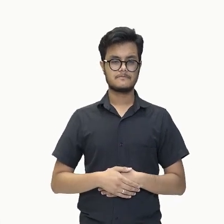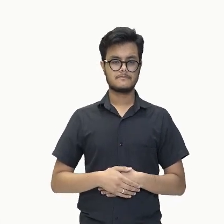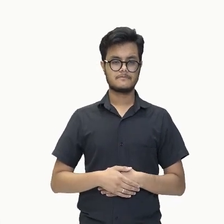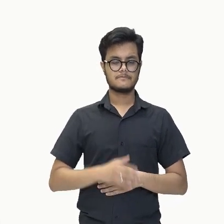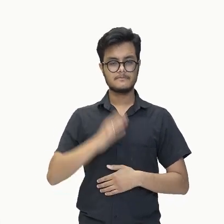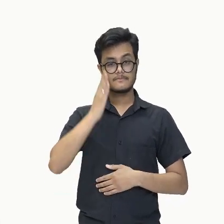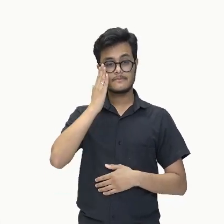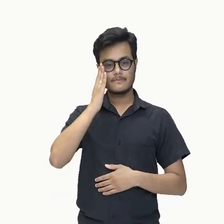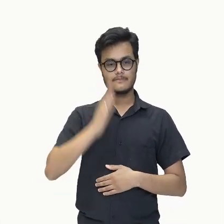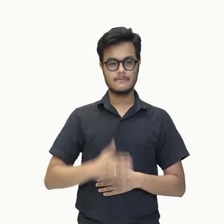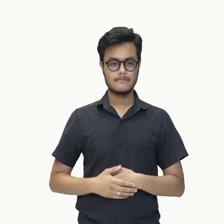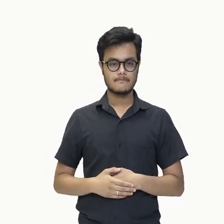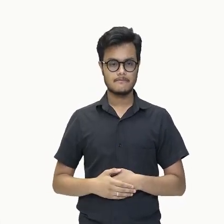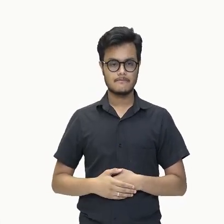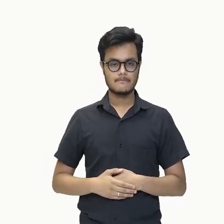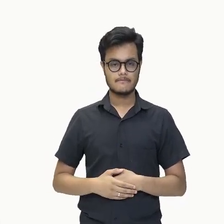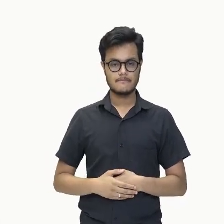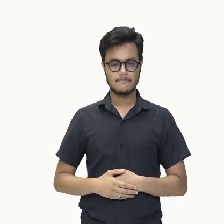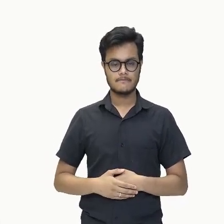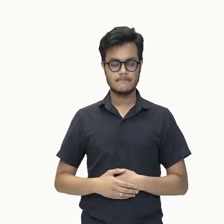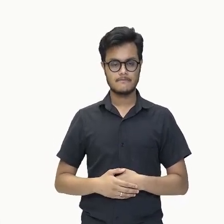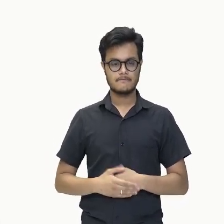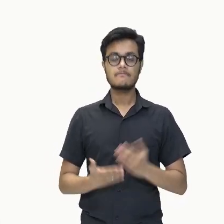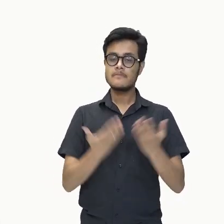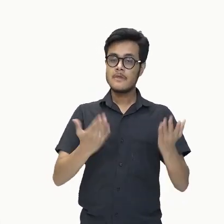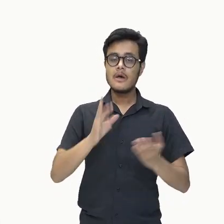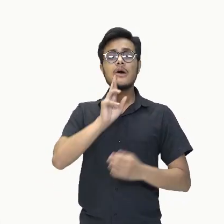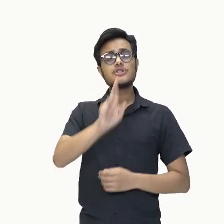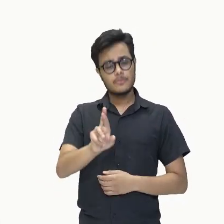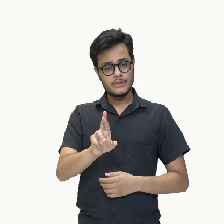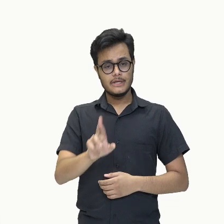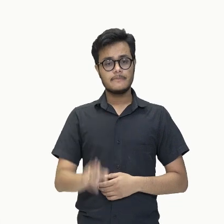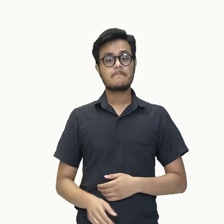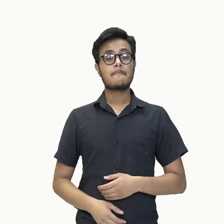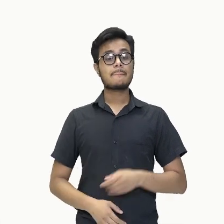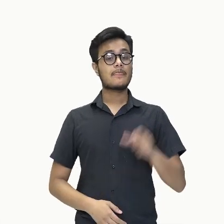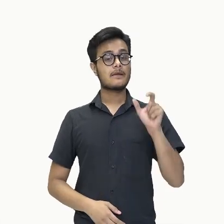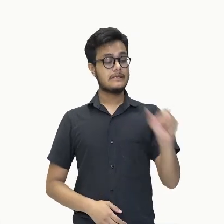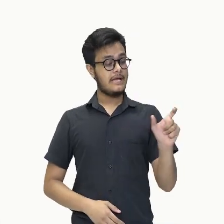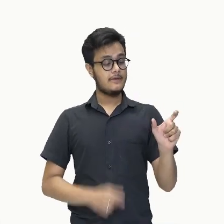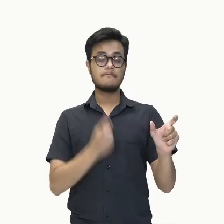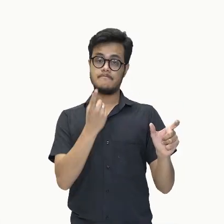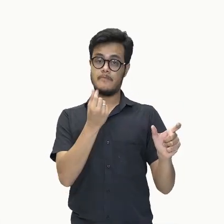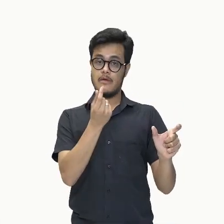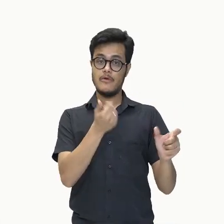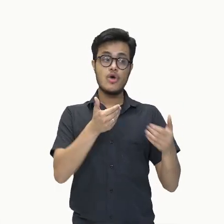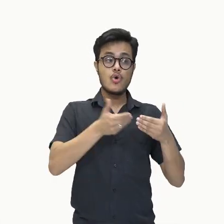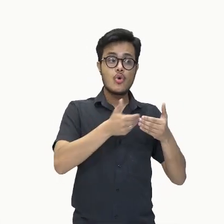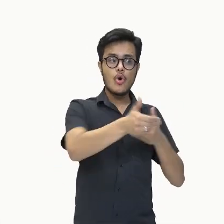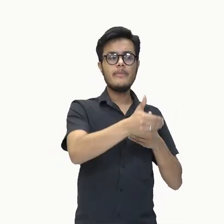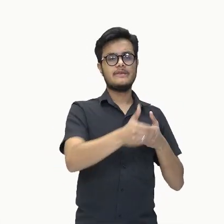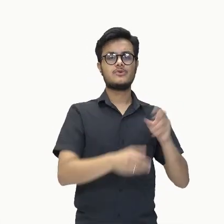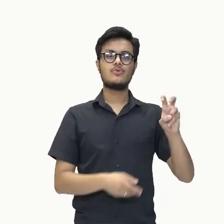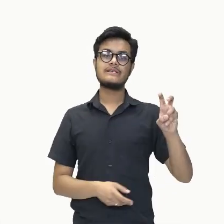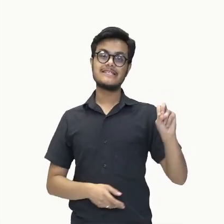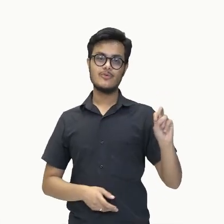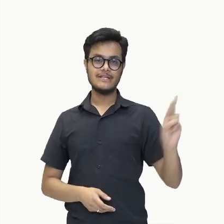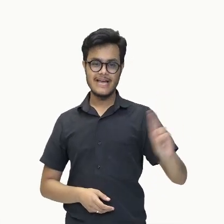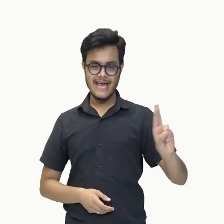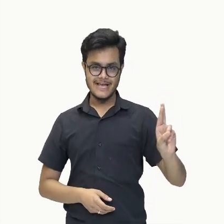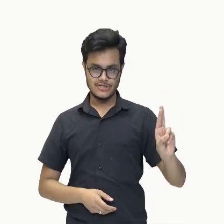aí o nosso valor do desconto, nós vamos ter que pegar o nosso